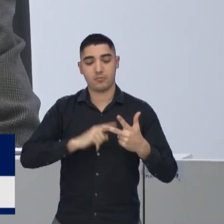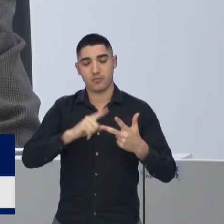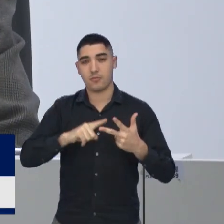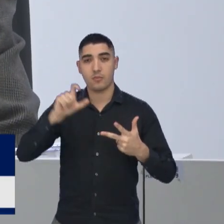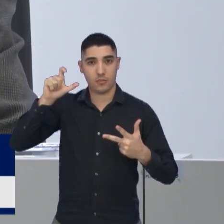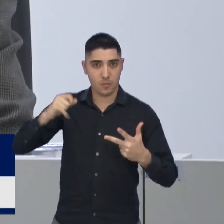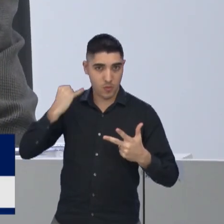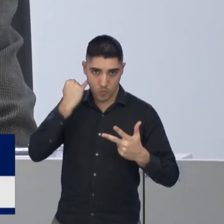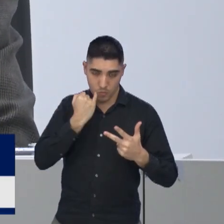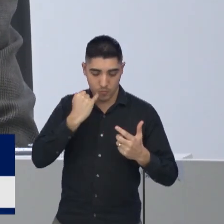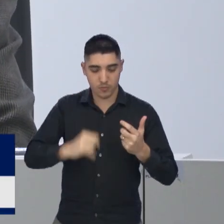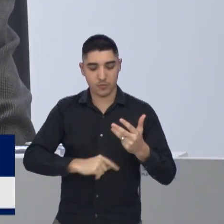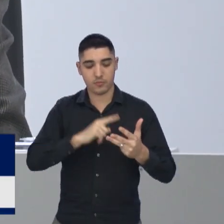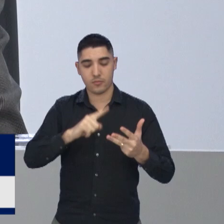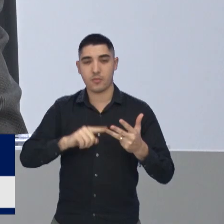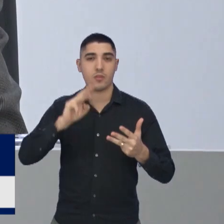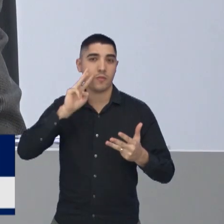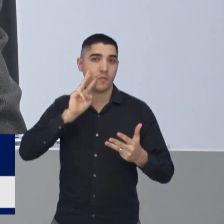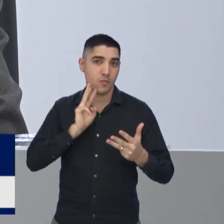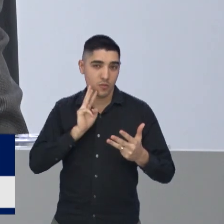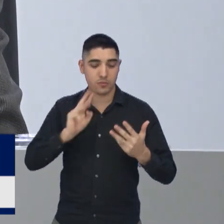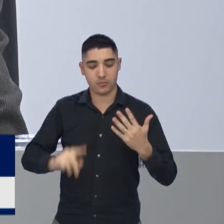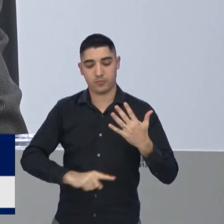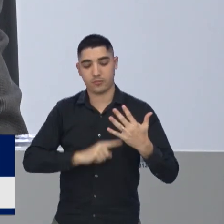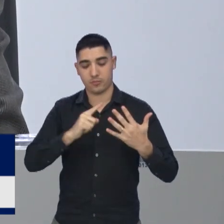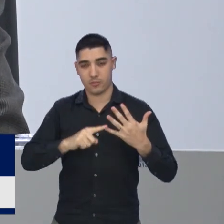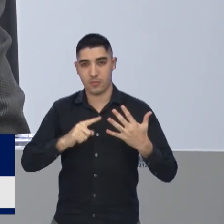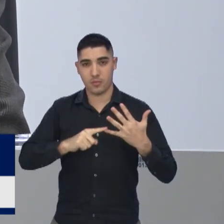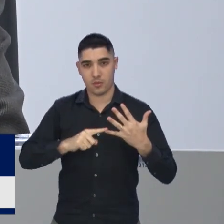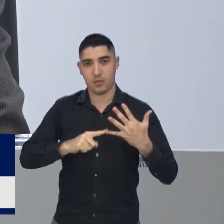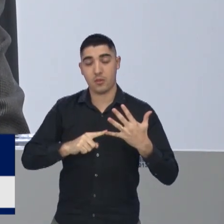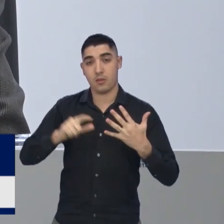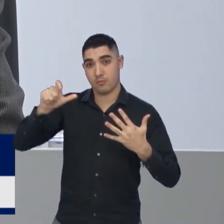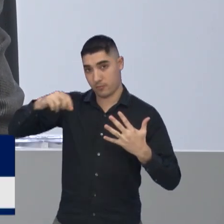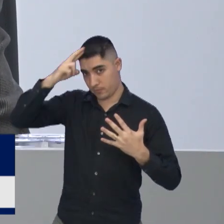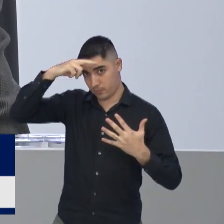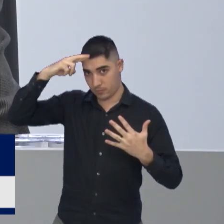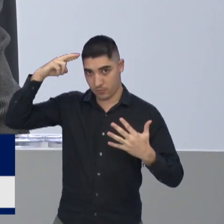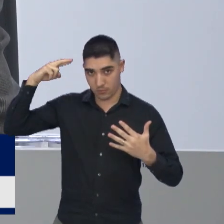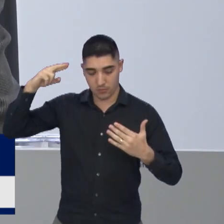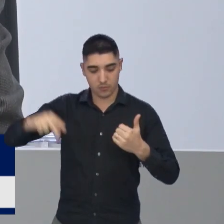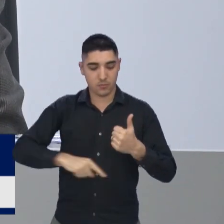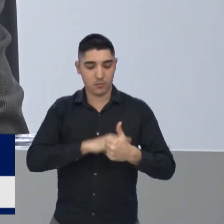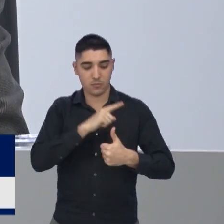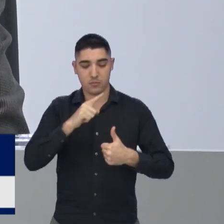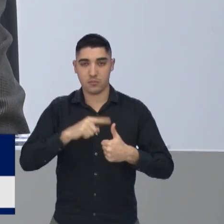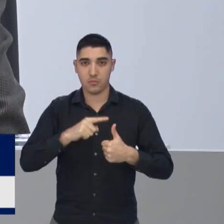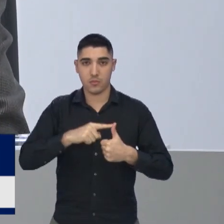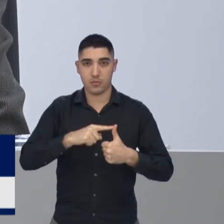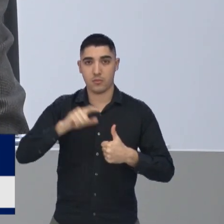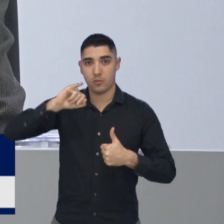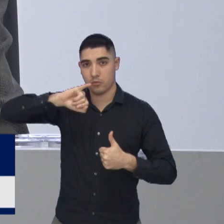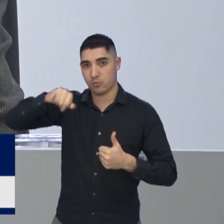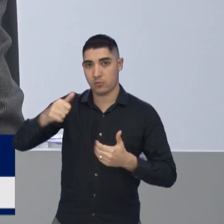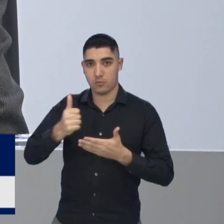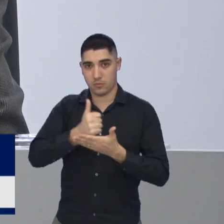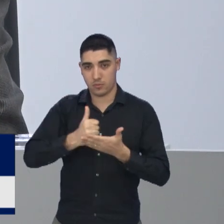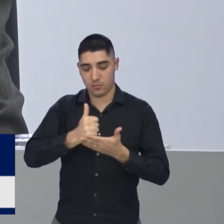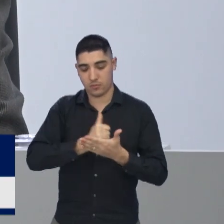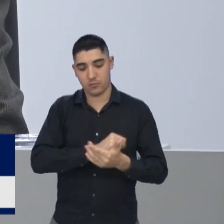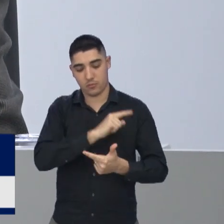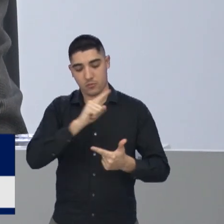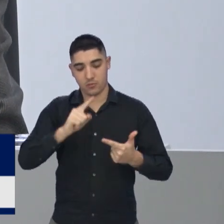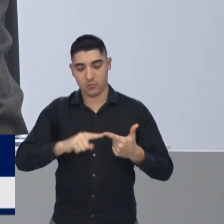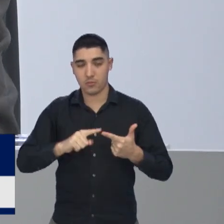Luiz, vereador Walter Hayashi, vereador Roberto Chagas, vereador Júnior da Farmácia,